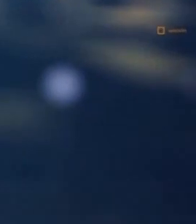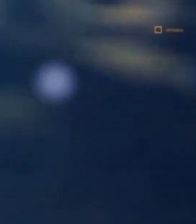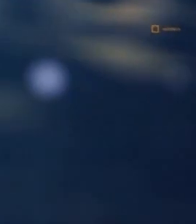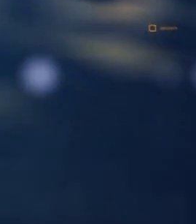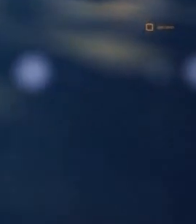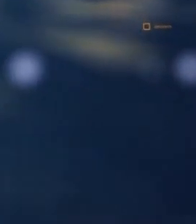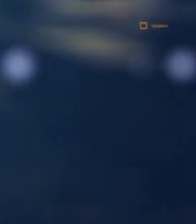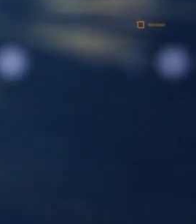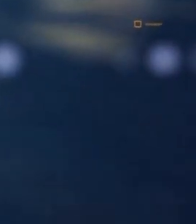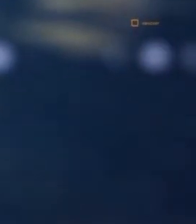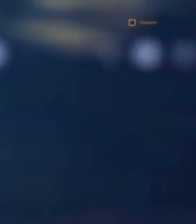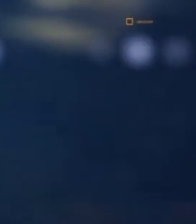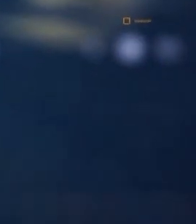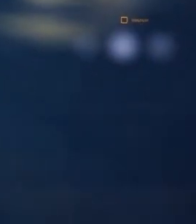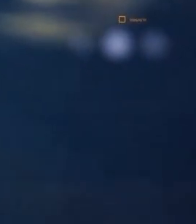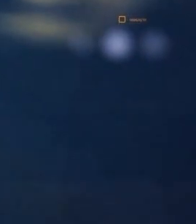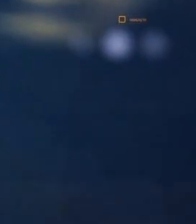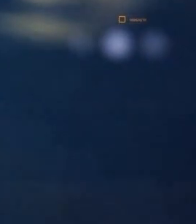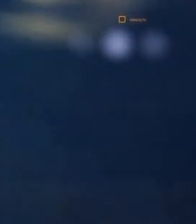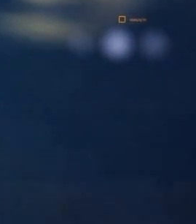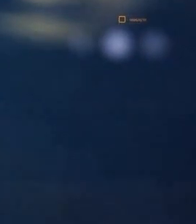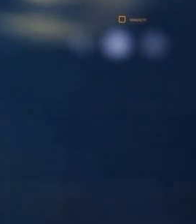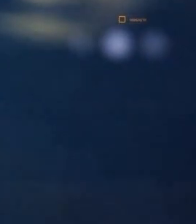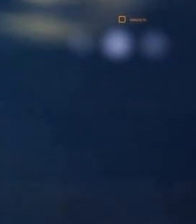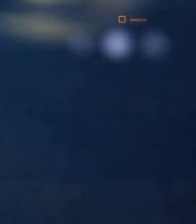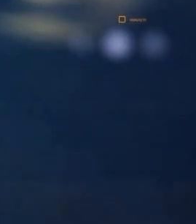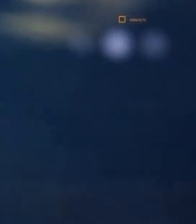Legenda Zanotto